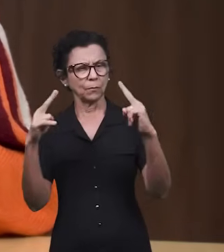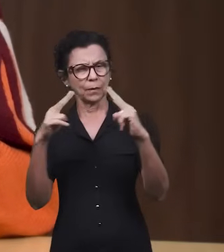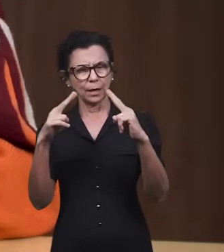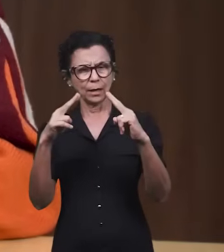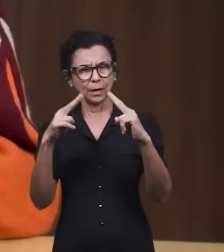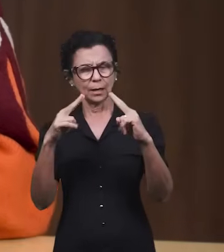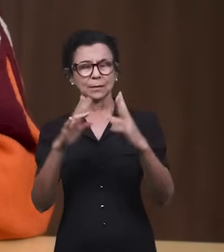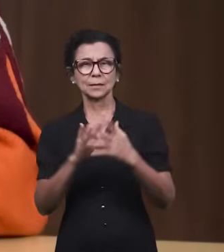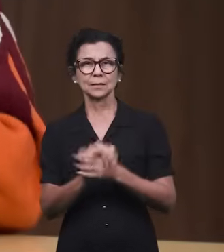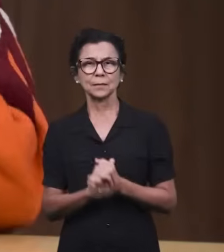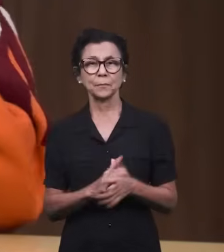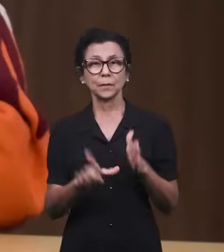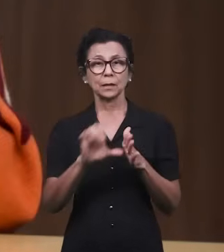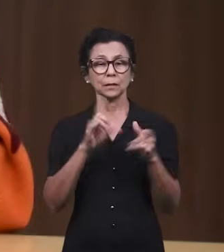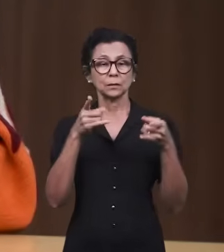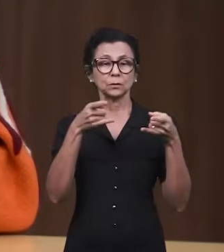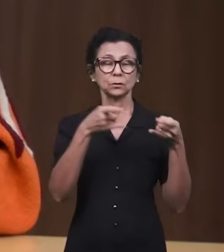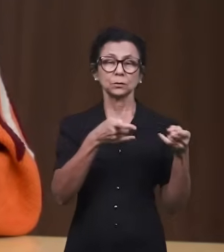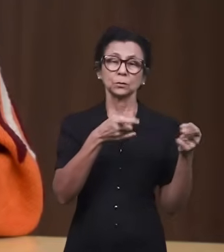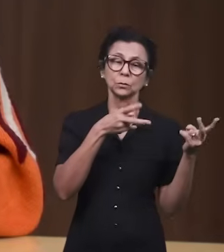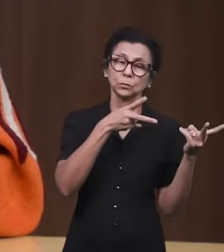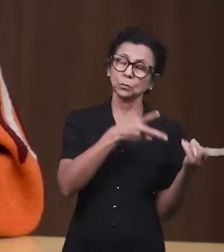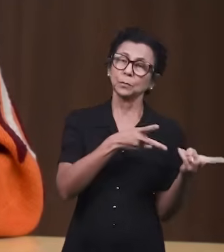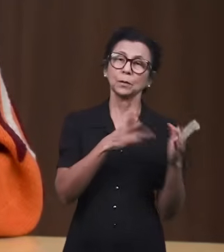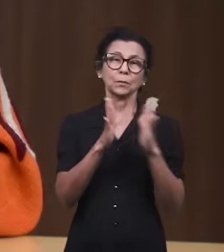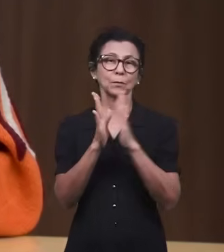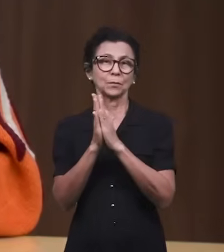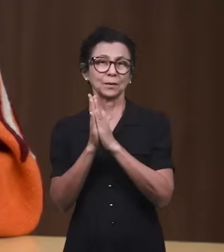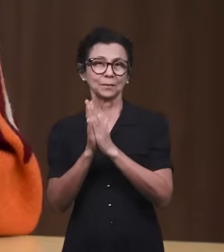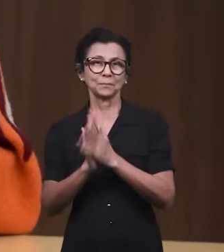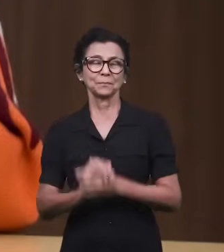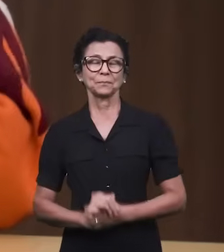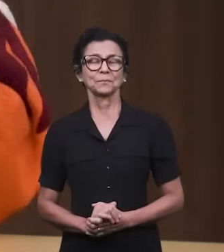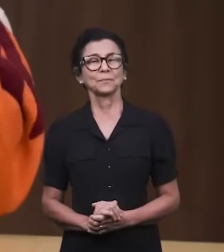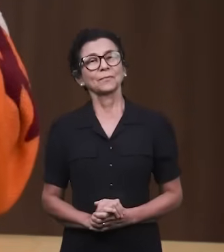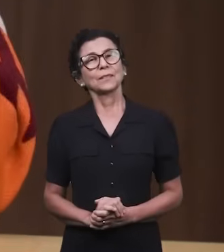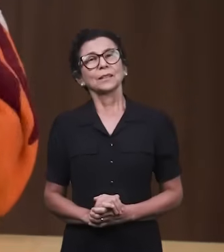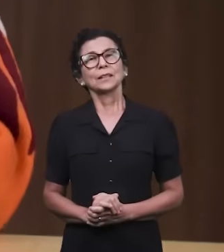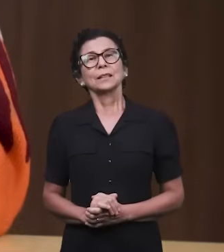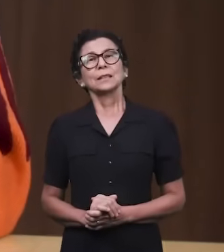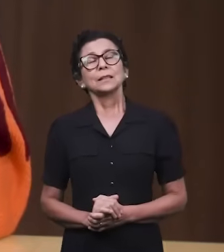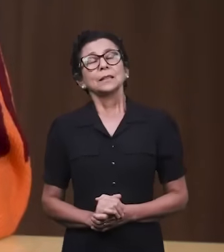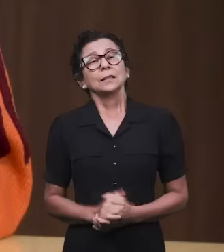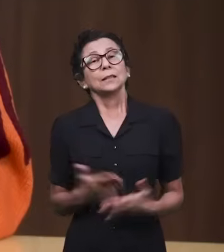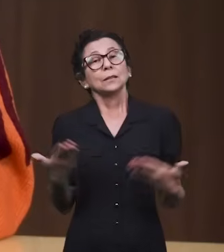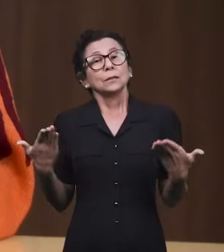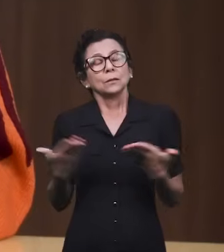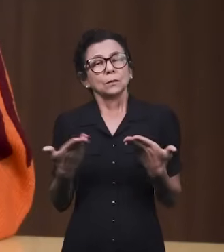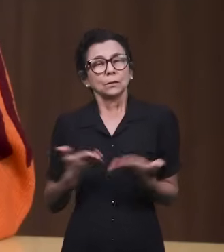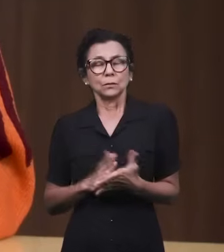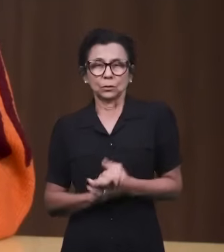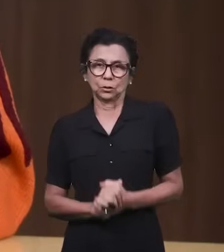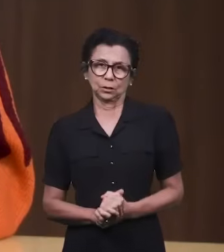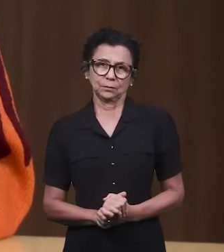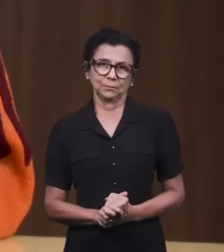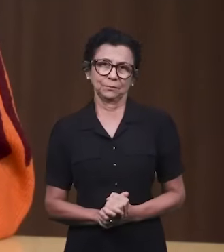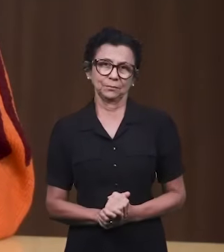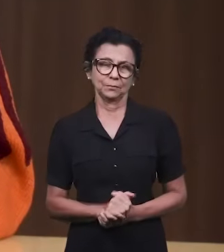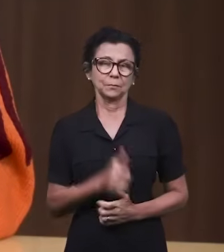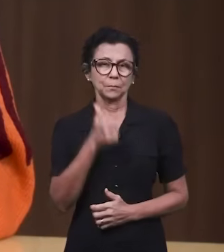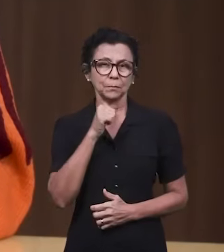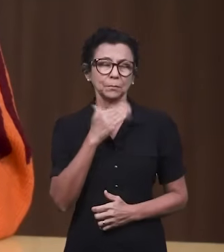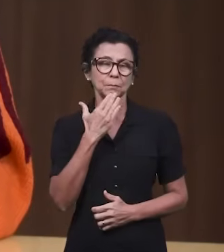dormir. E neste episódio nós vamos conversar com vocês sobre como que os pais irresponsáveis